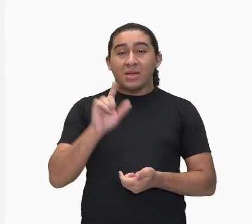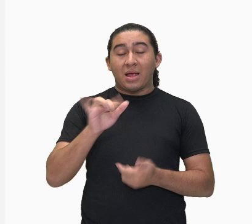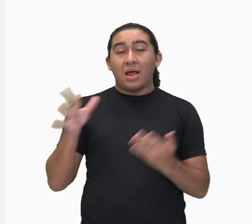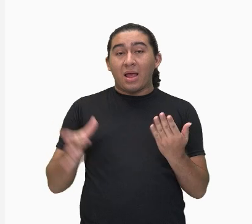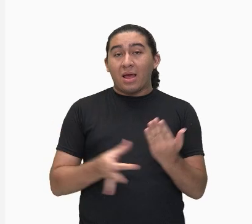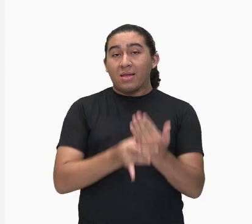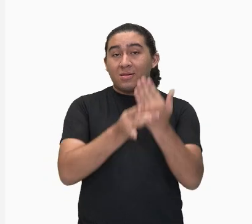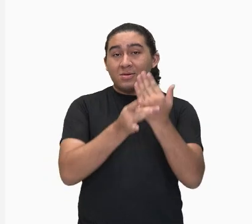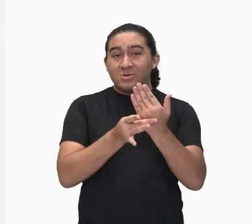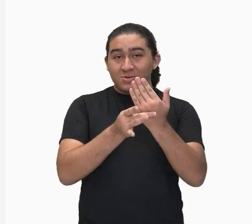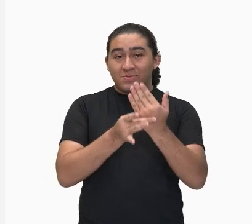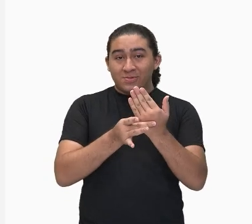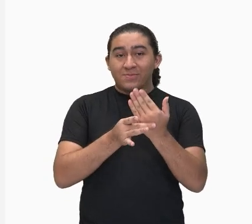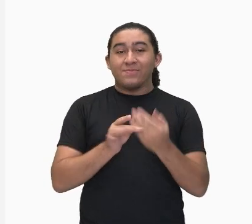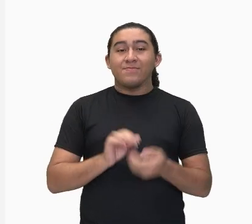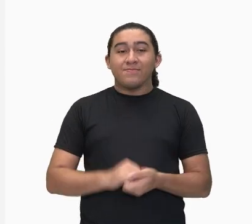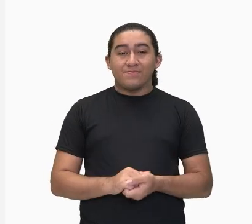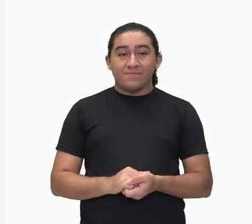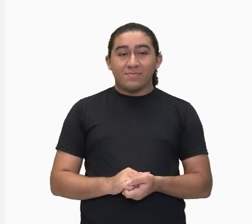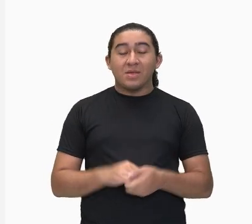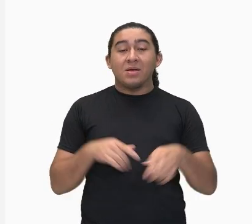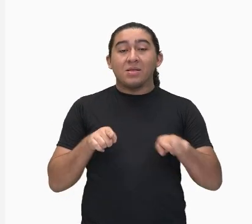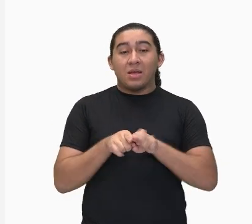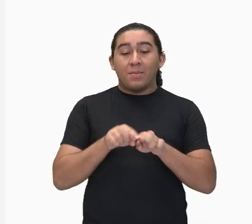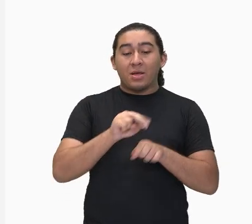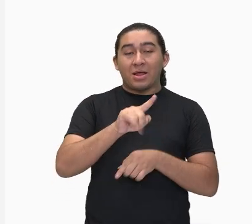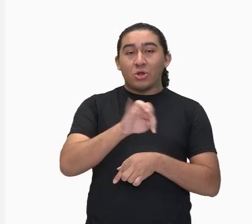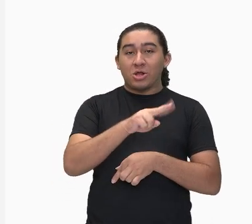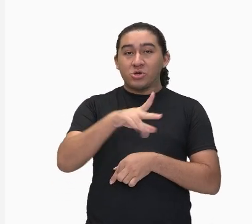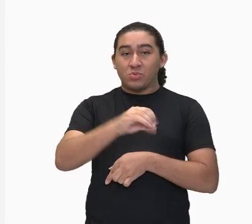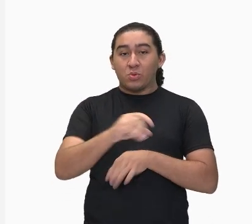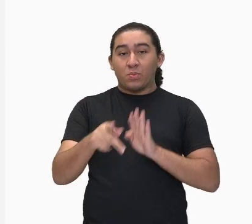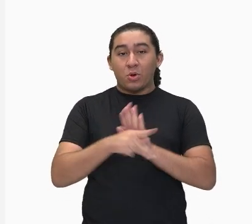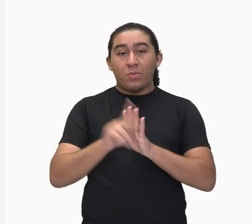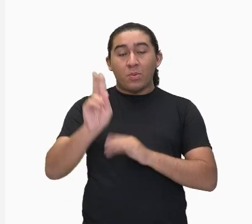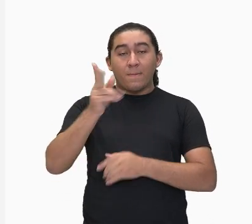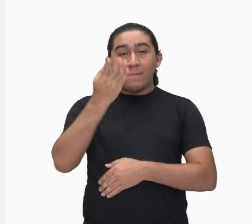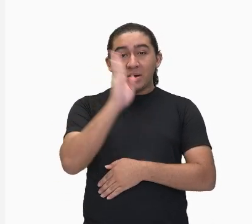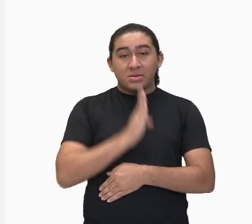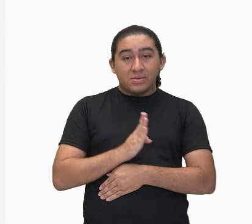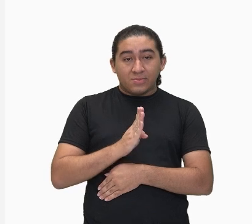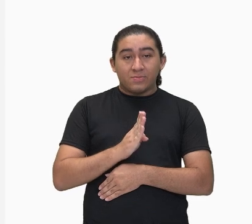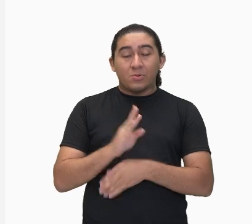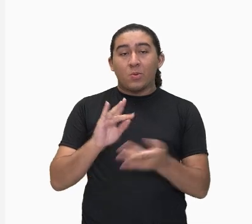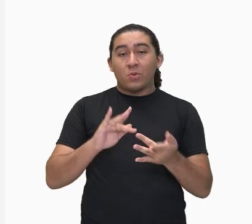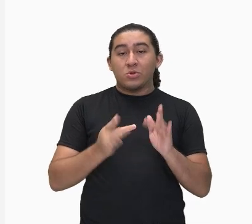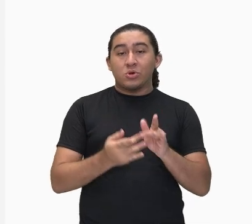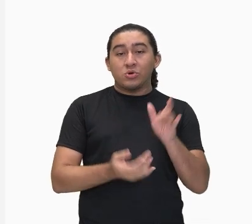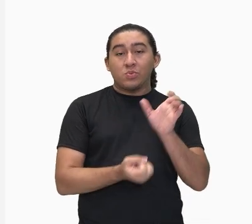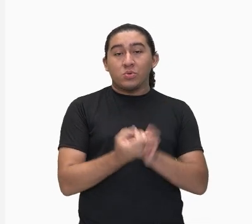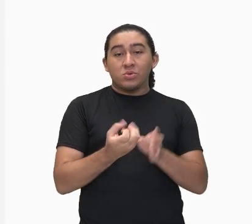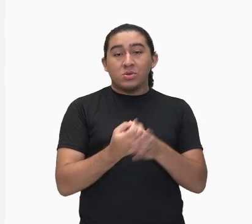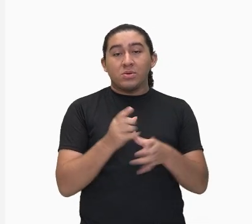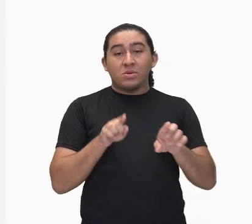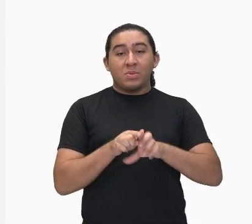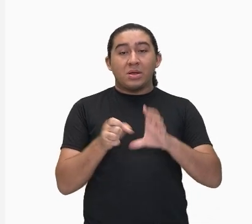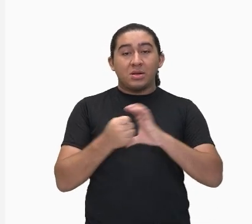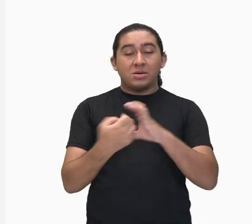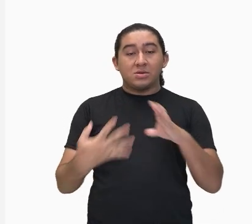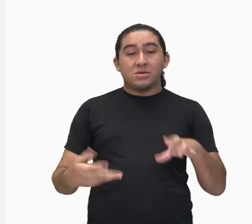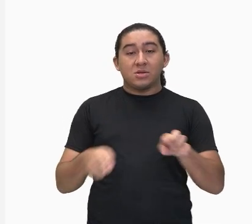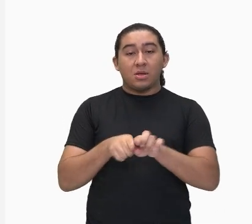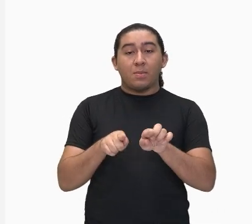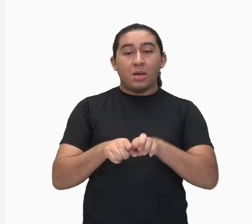realismo, naturalismo no Brasil, contexto de produção, realismo, naturalismo no Brasil,